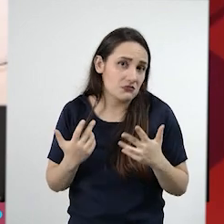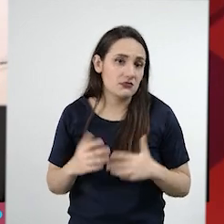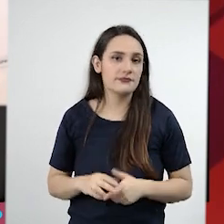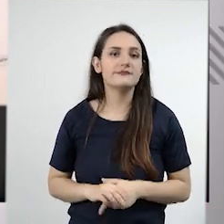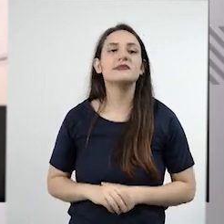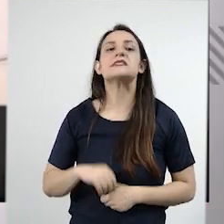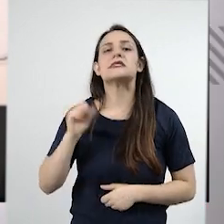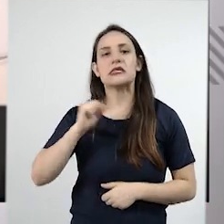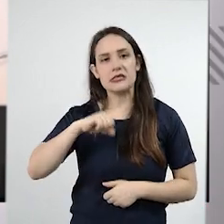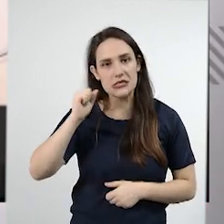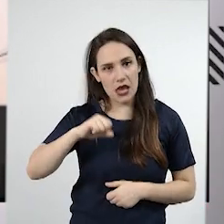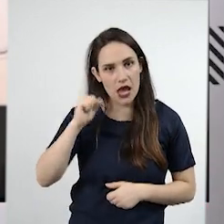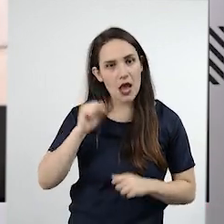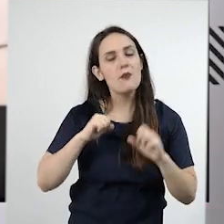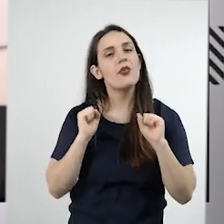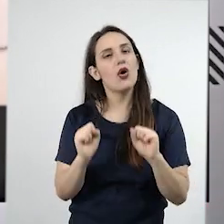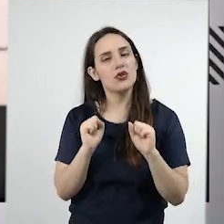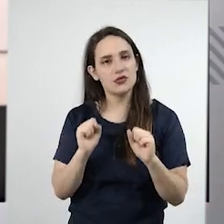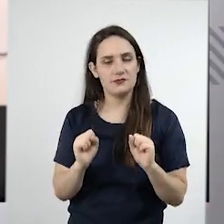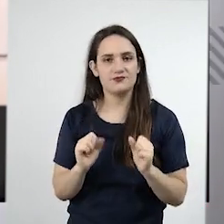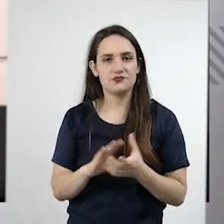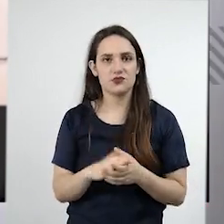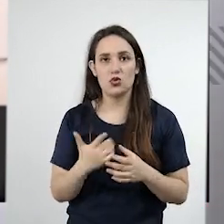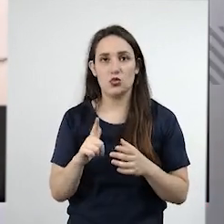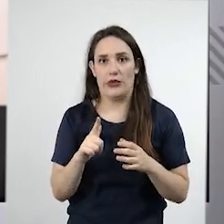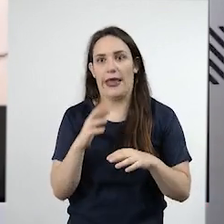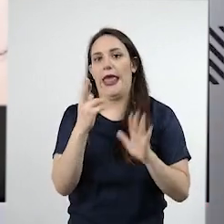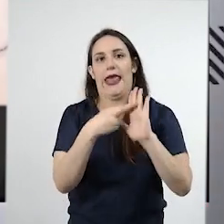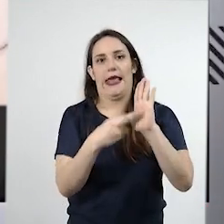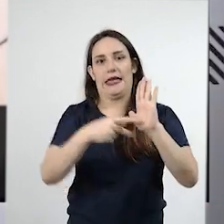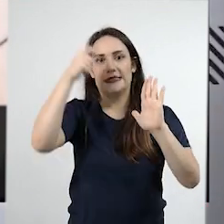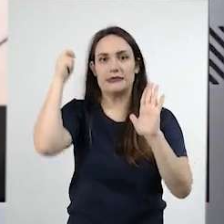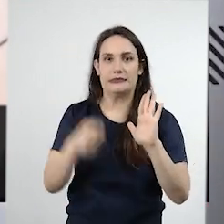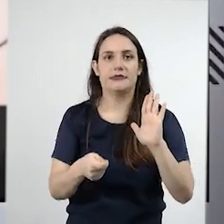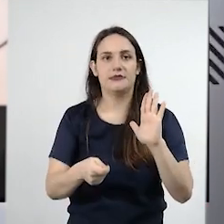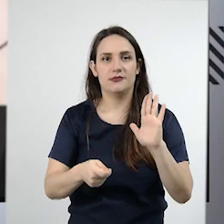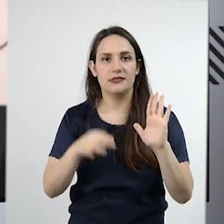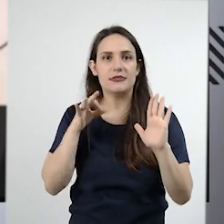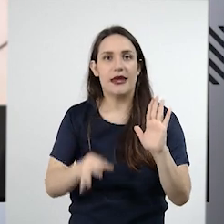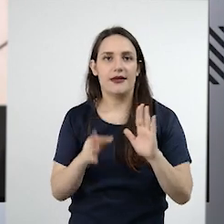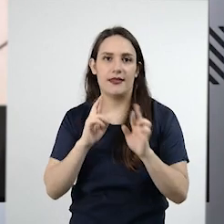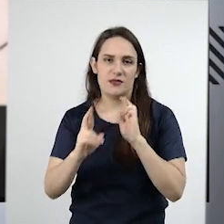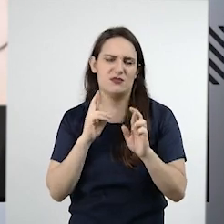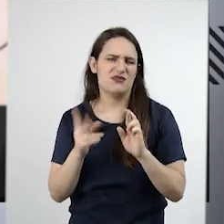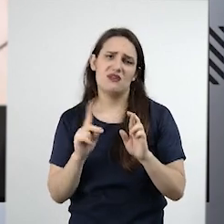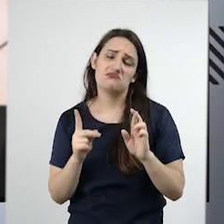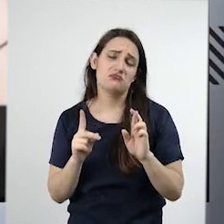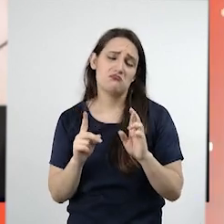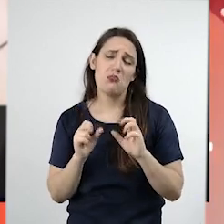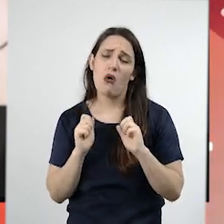Exatamente. Então, não tem uma via de regra. Eu acho que toda mudança, né? Tudo que está